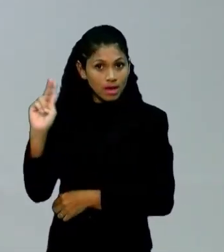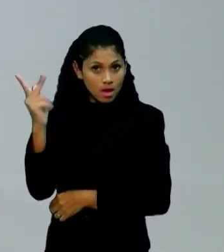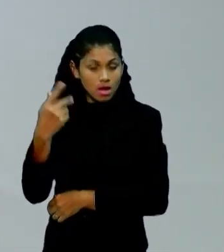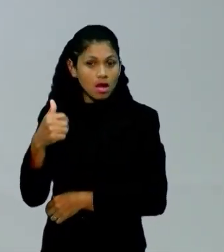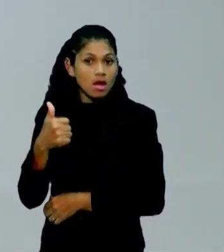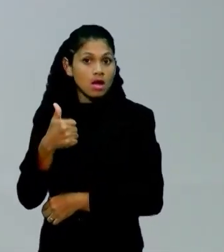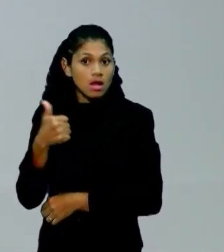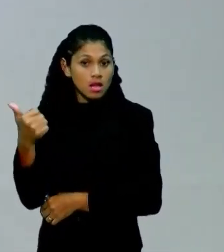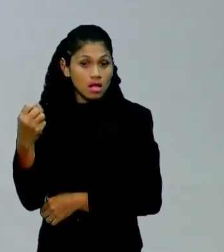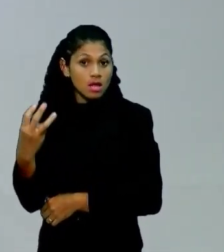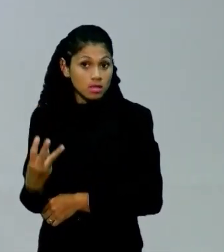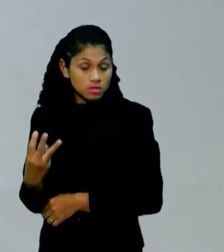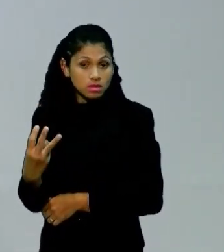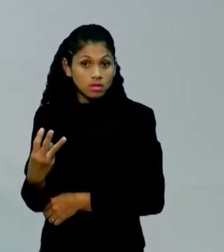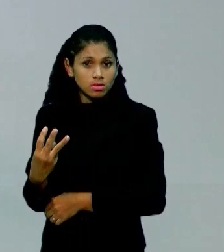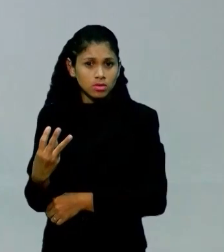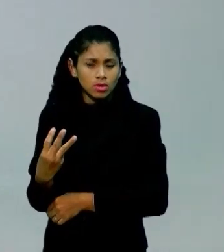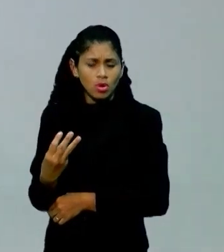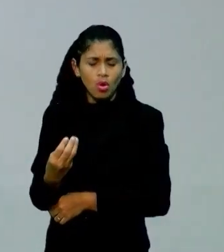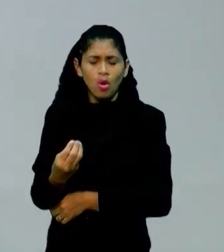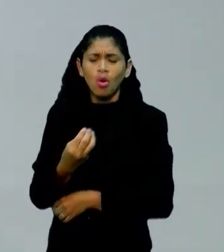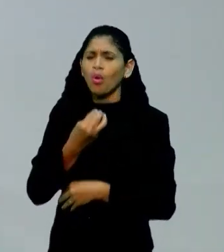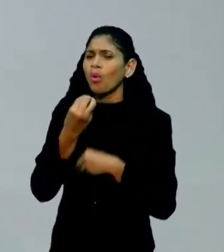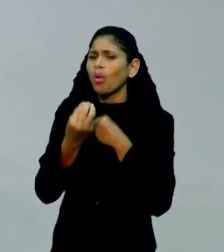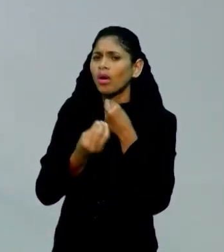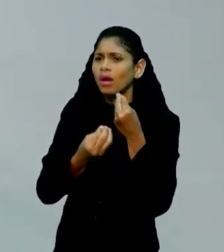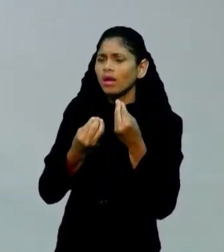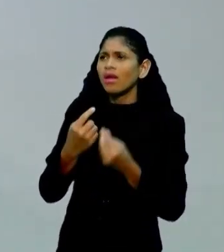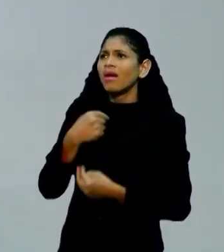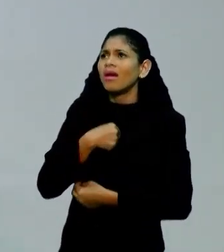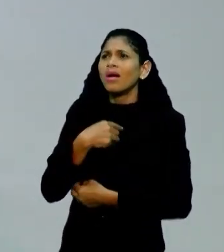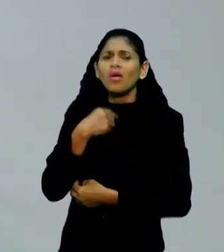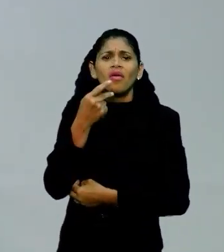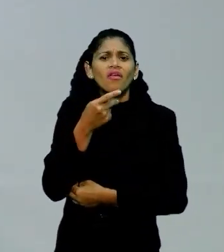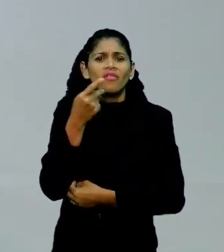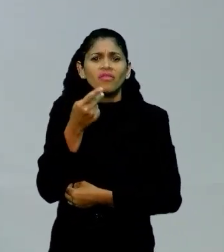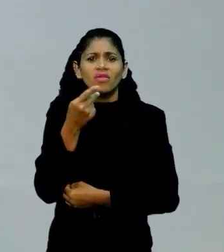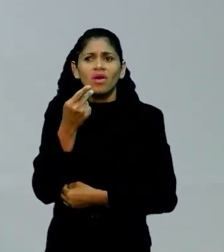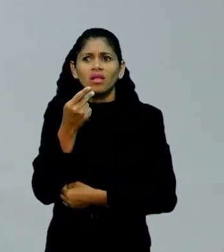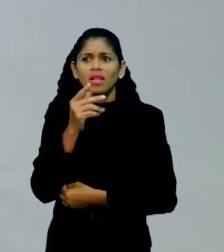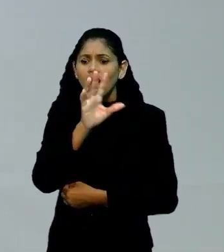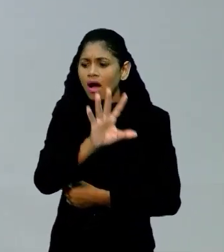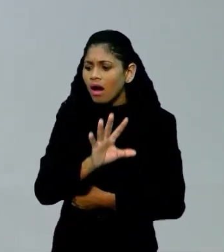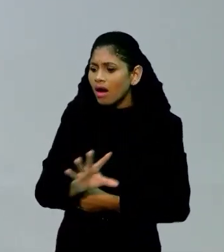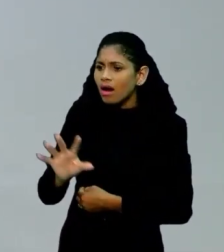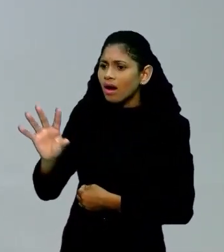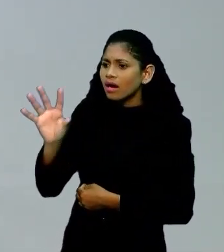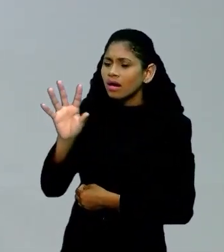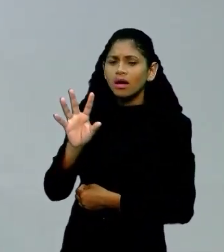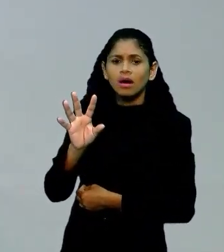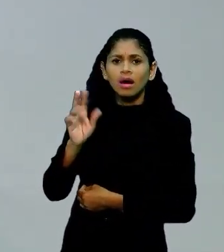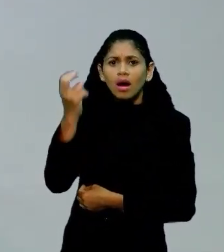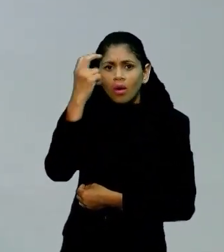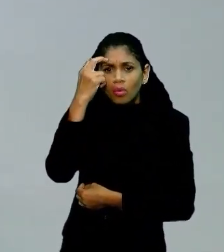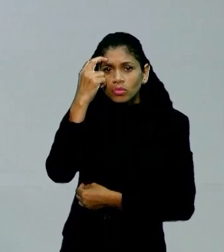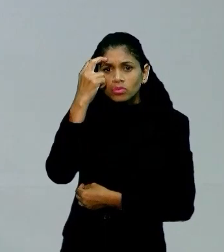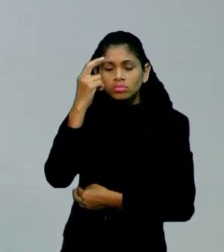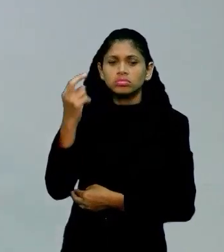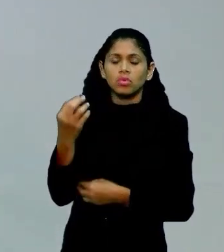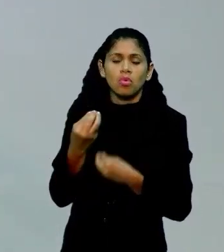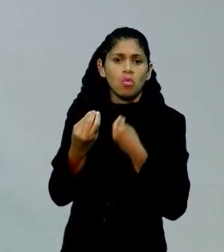que eu posso dizer acerca da cultura de determinada grupo de determinada comunidade como é que eu posso dizer que eu sou